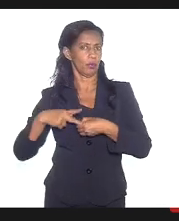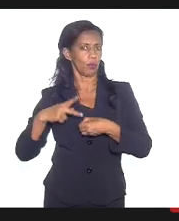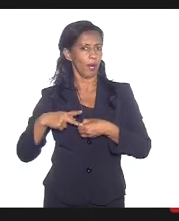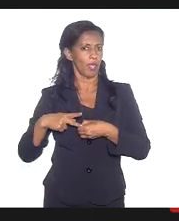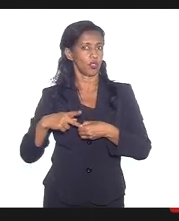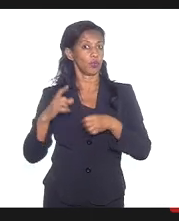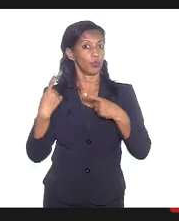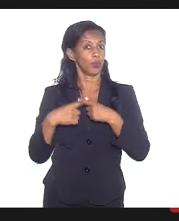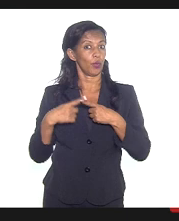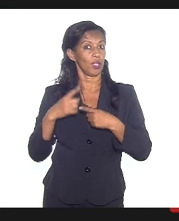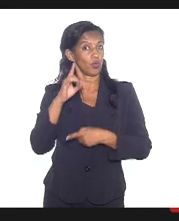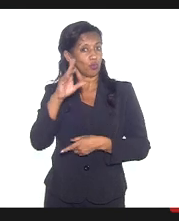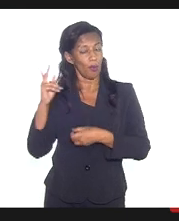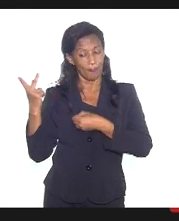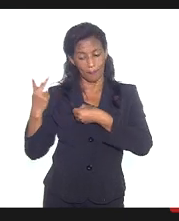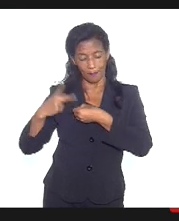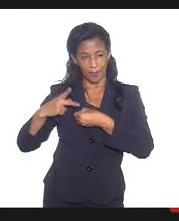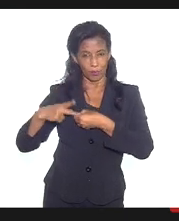a Petrobras tinha